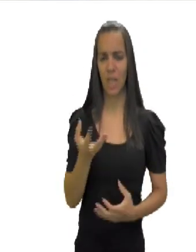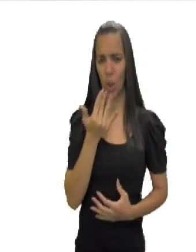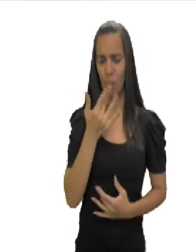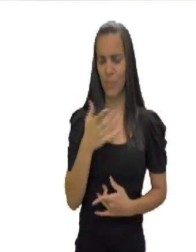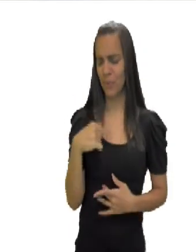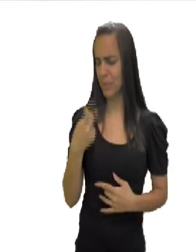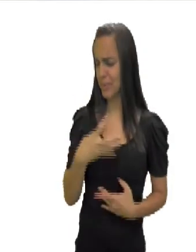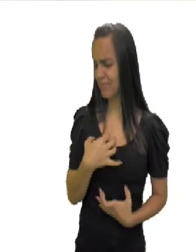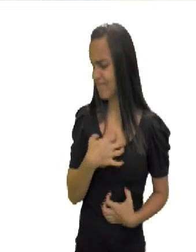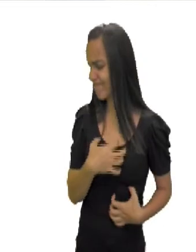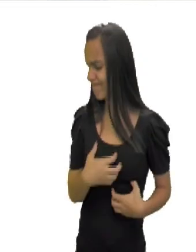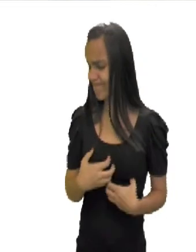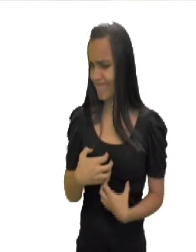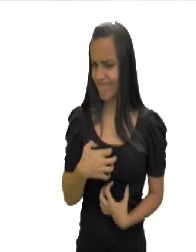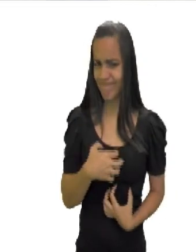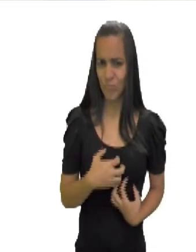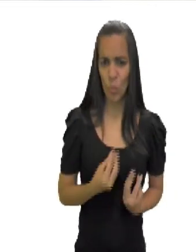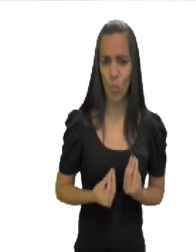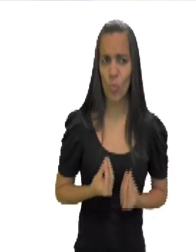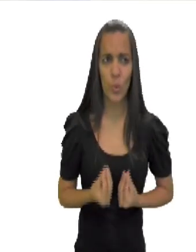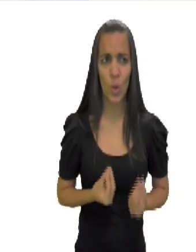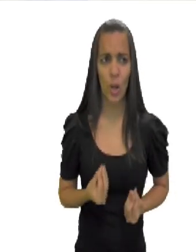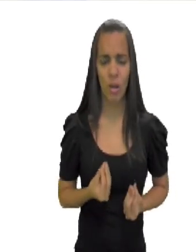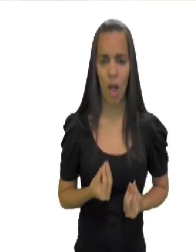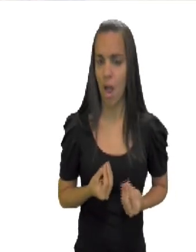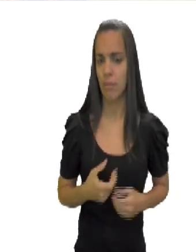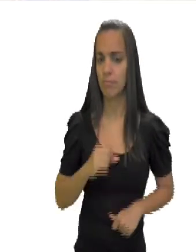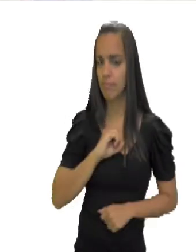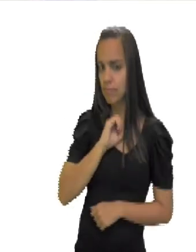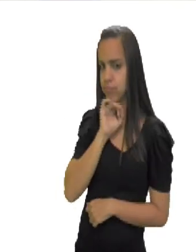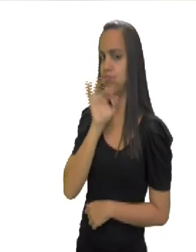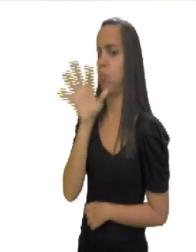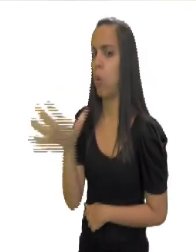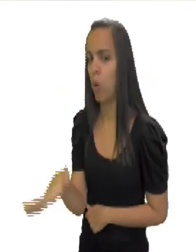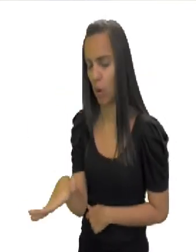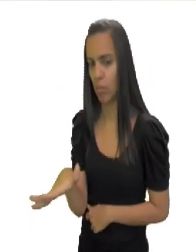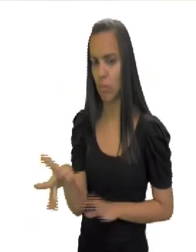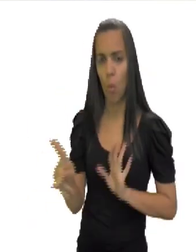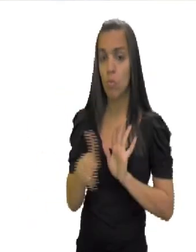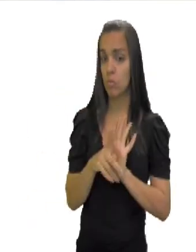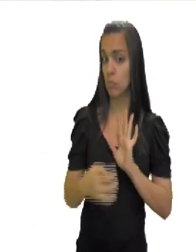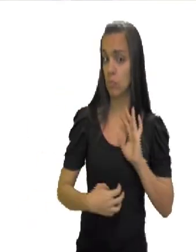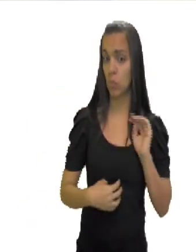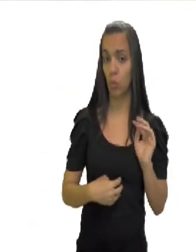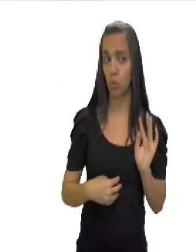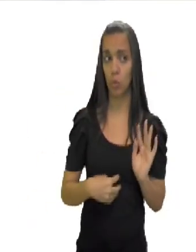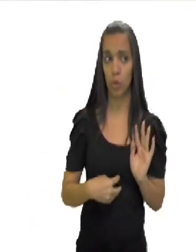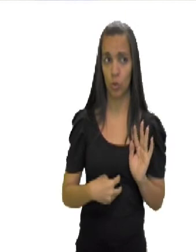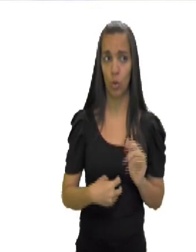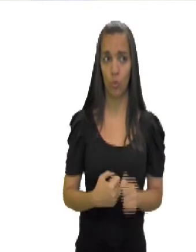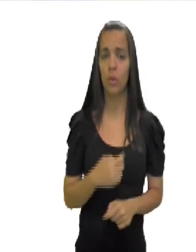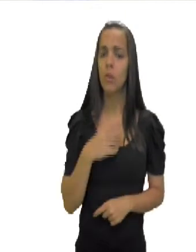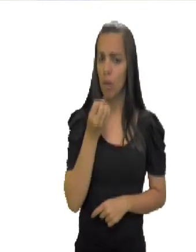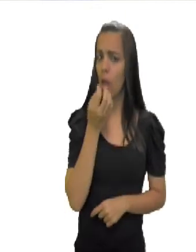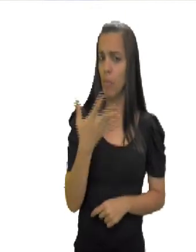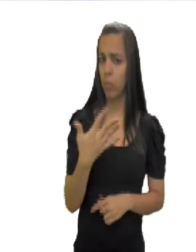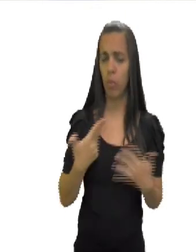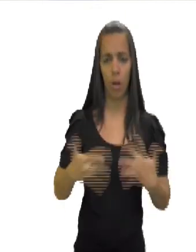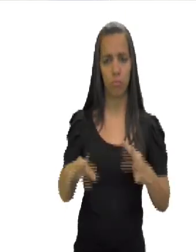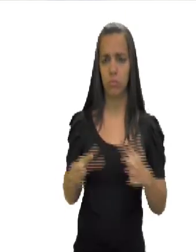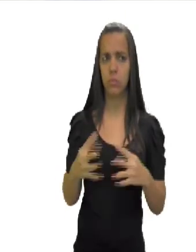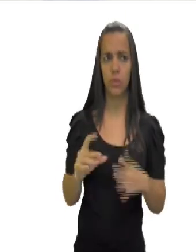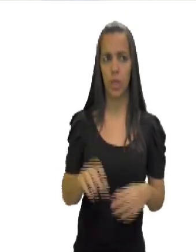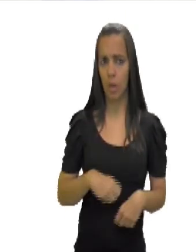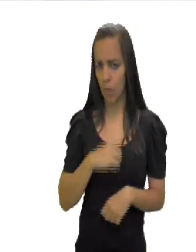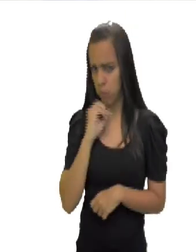estômago, automaticamente ele joga aquilo para fora através do vômito. E isso é bom, viu, gente? É